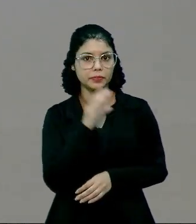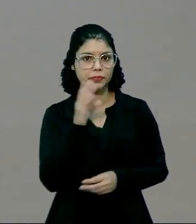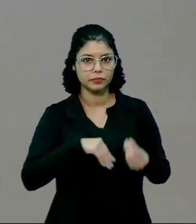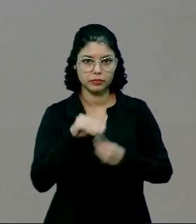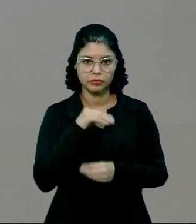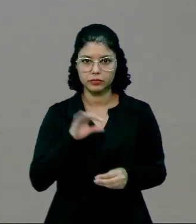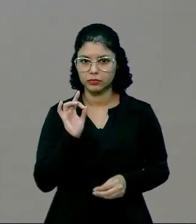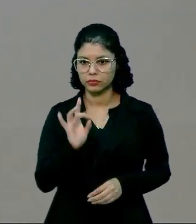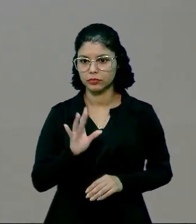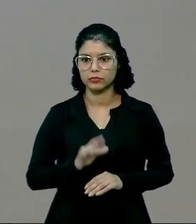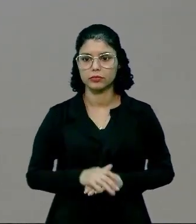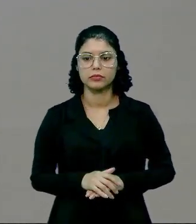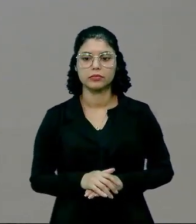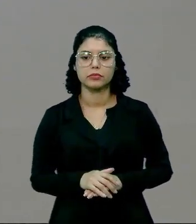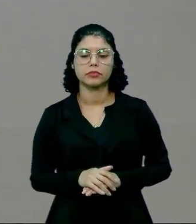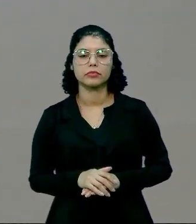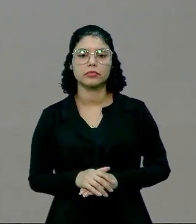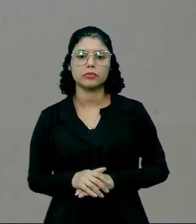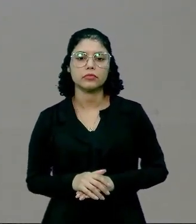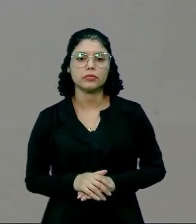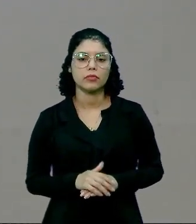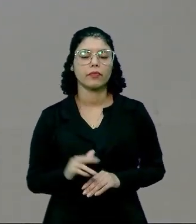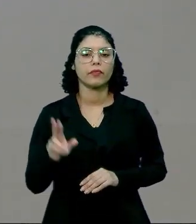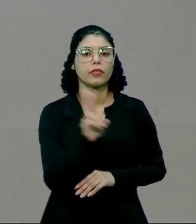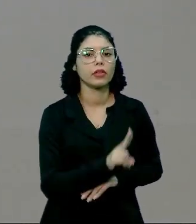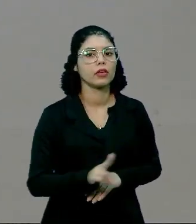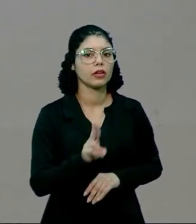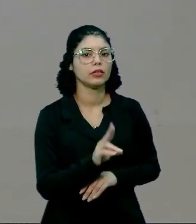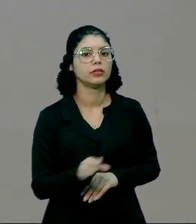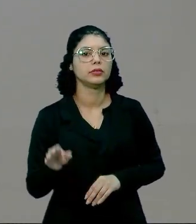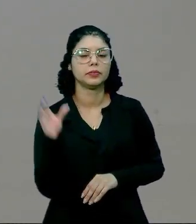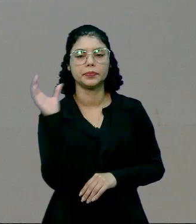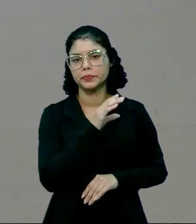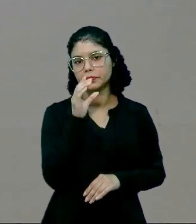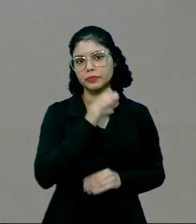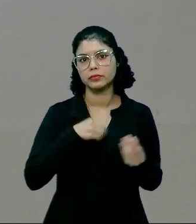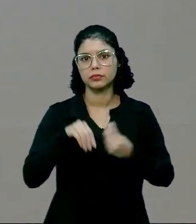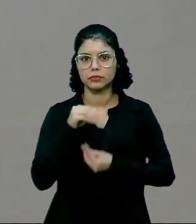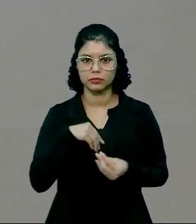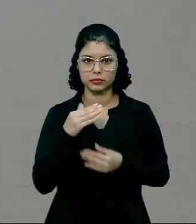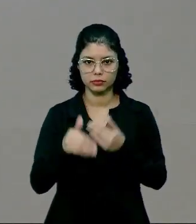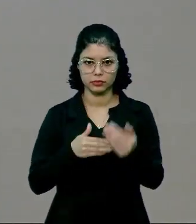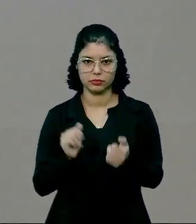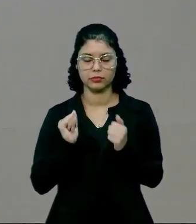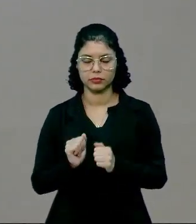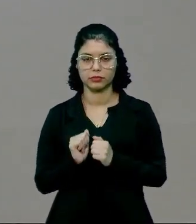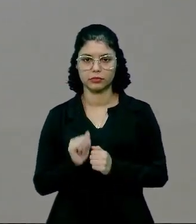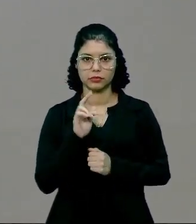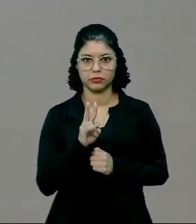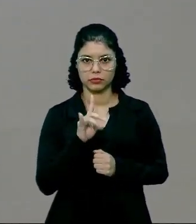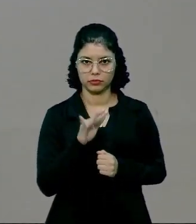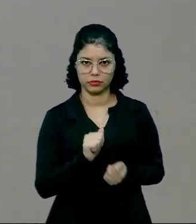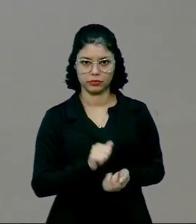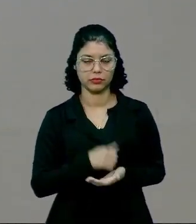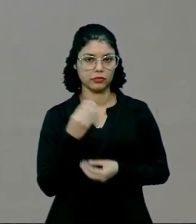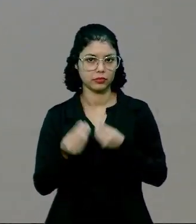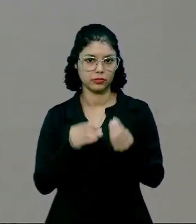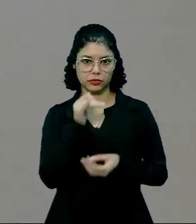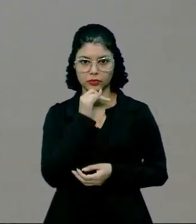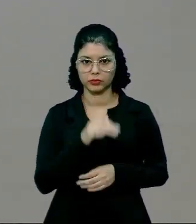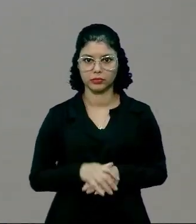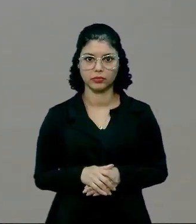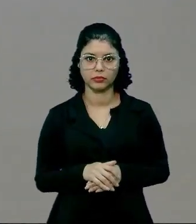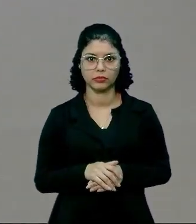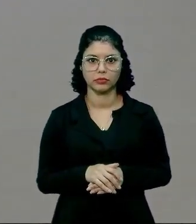as reações tá então tudo aquilo que é utilizado para acelerar um processo racional ele pode ser um catalisador Como por exemplo